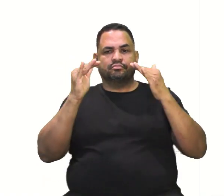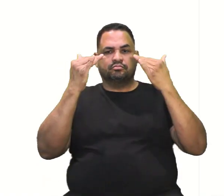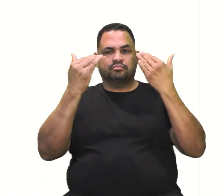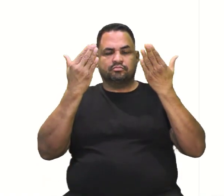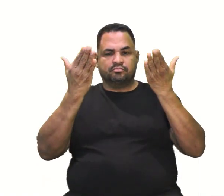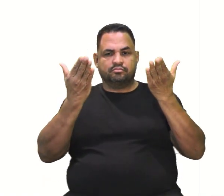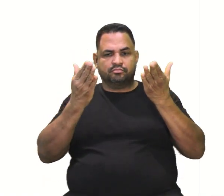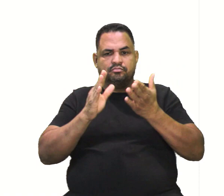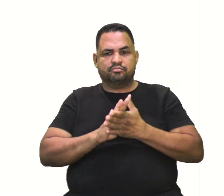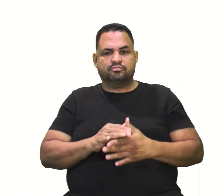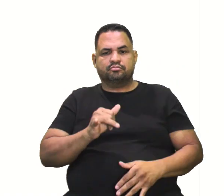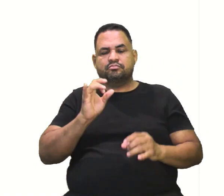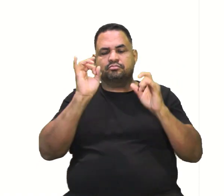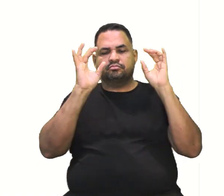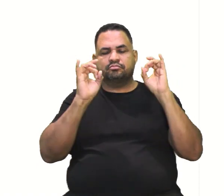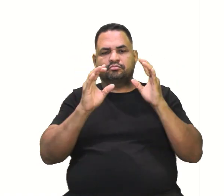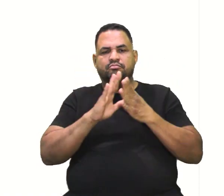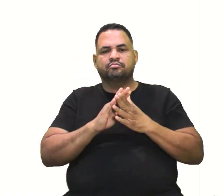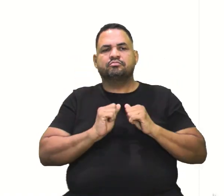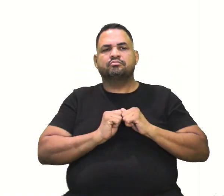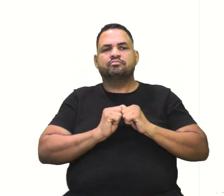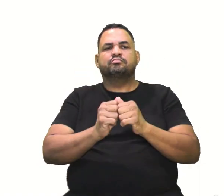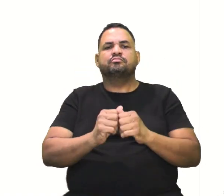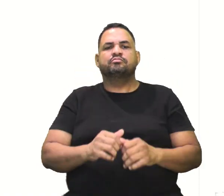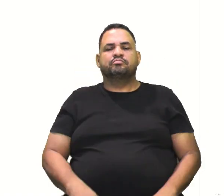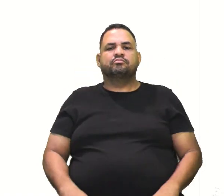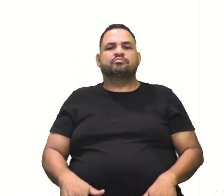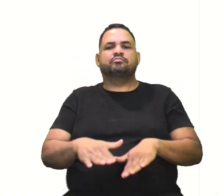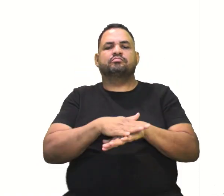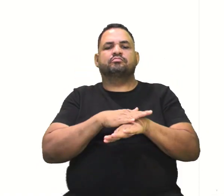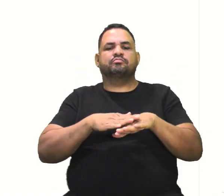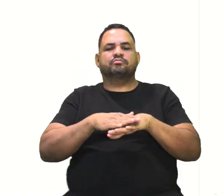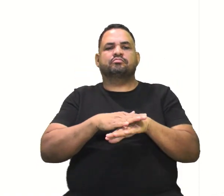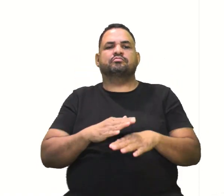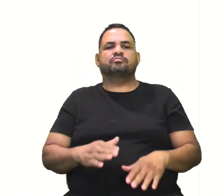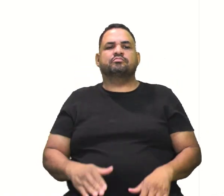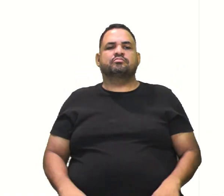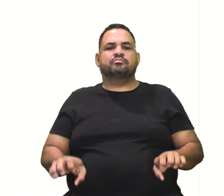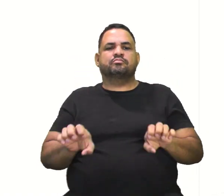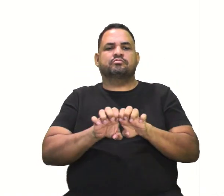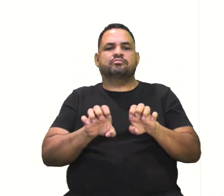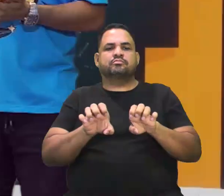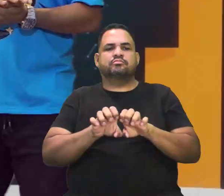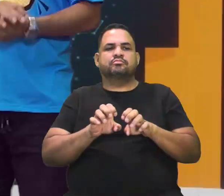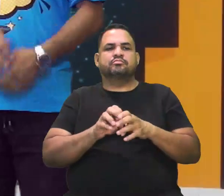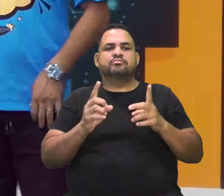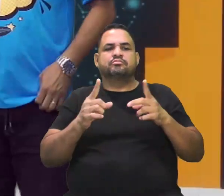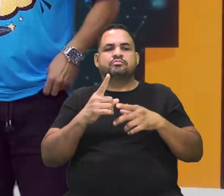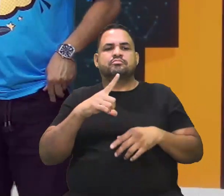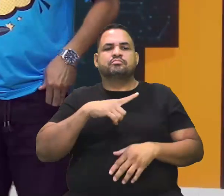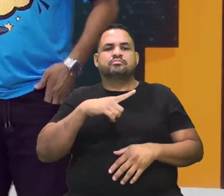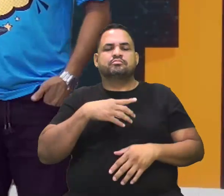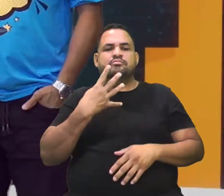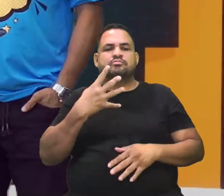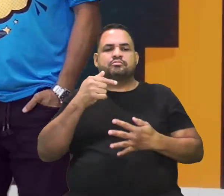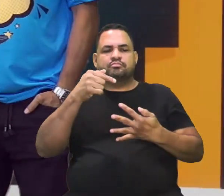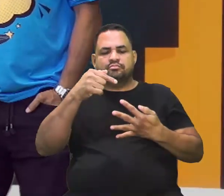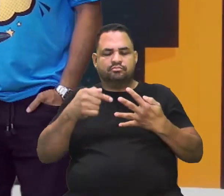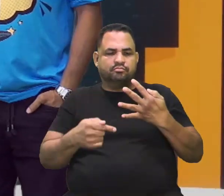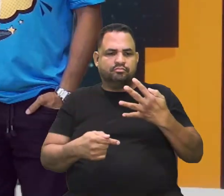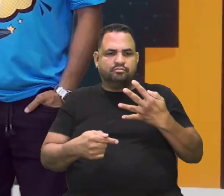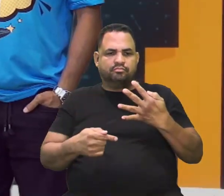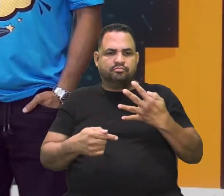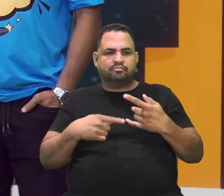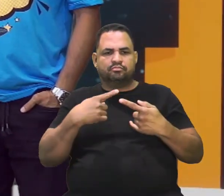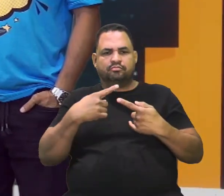atentos aqui a esse detalhe. Vamos junto aqui para a gente conversar, né? A equação reduzida da parábola, ela tem 4 tipos, certo?